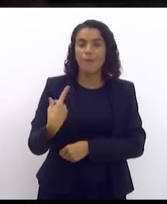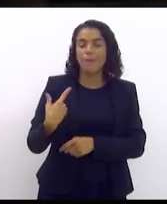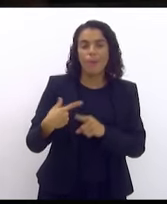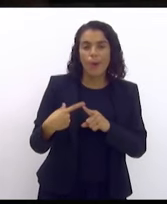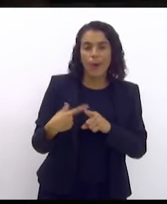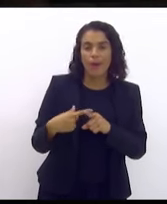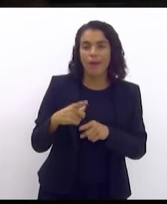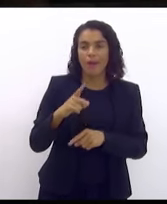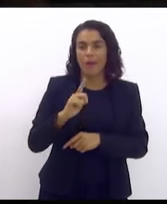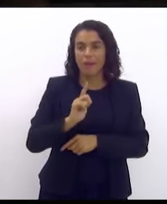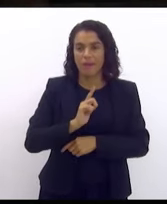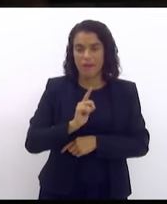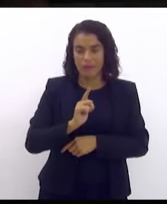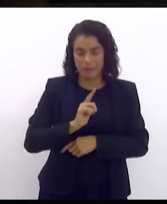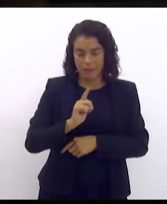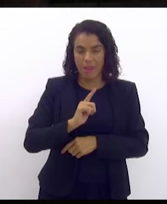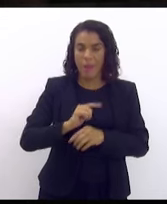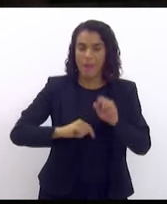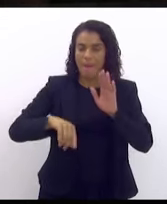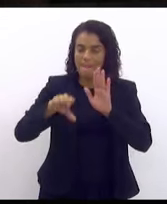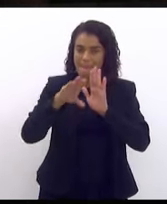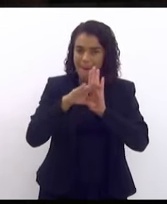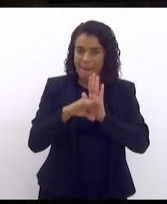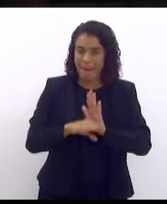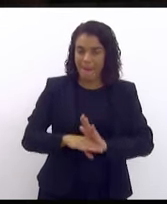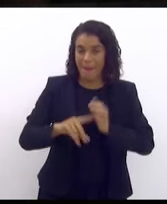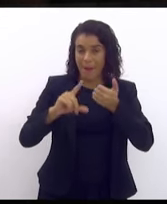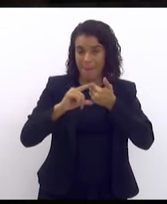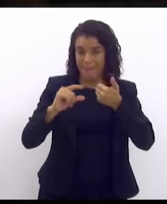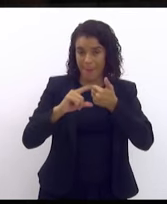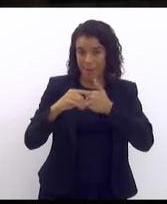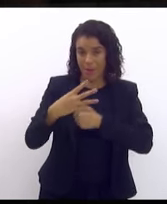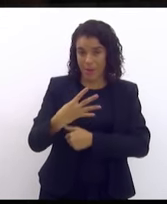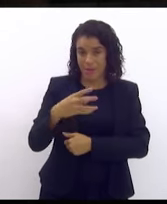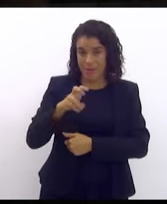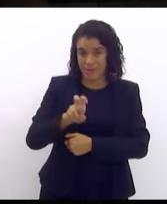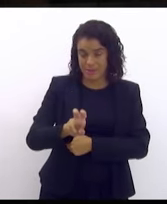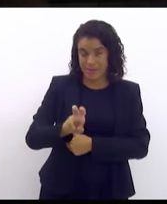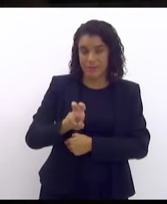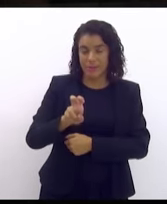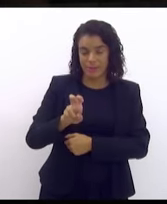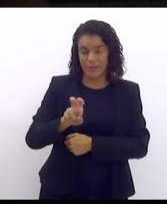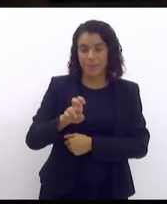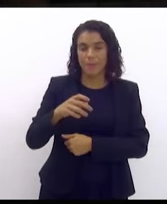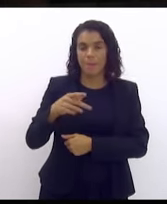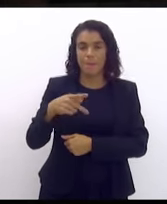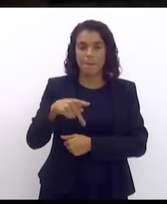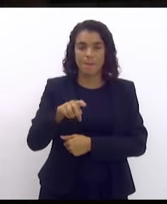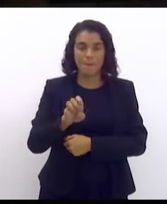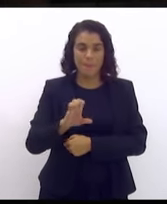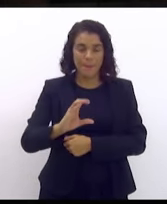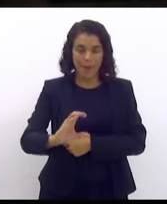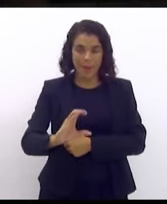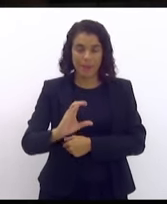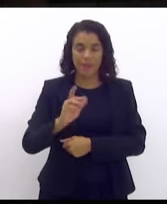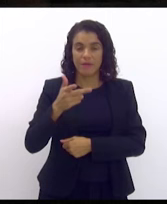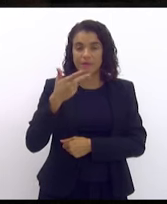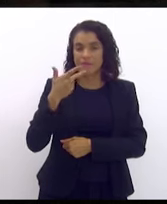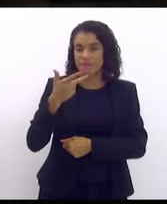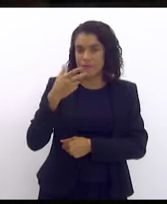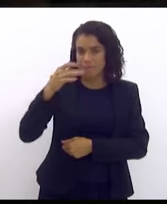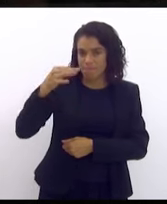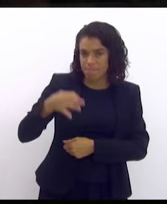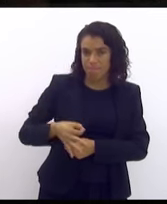artigos da PEC 45 que é a PEC da reforma tributária afirma